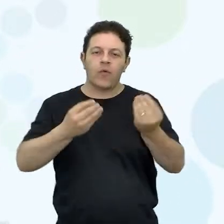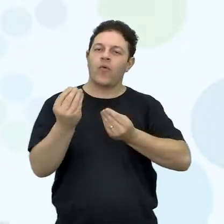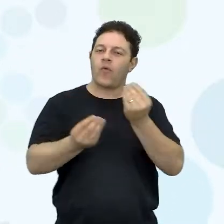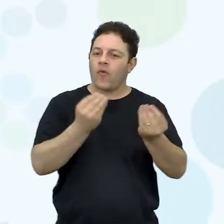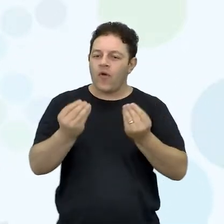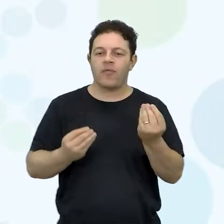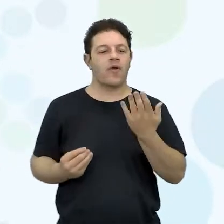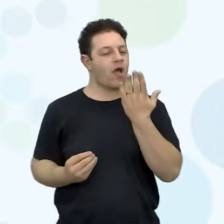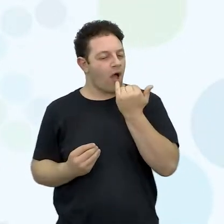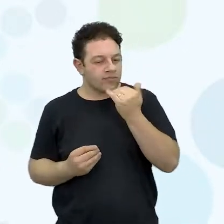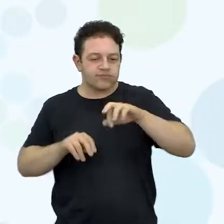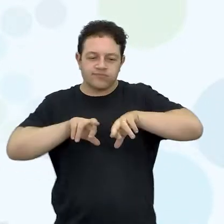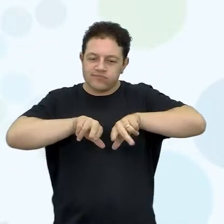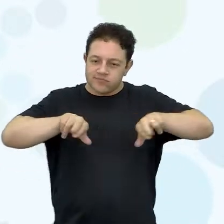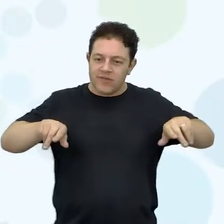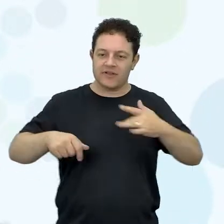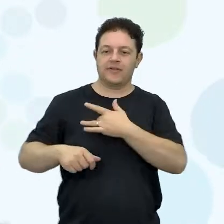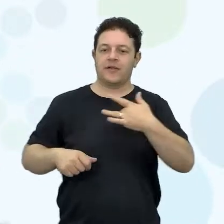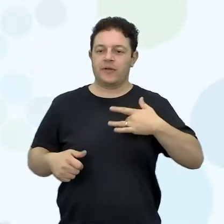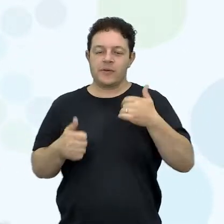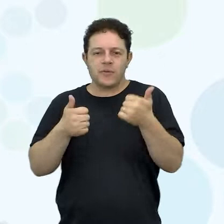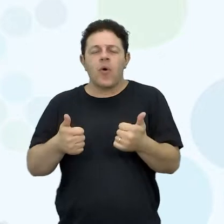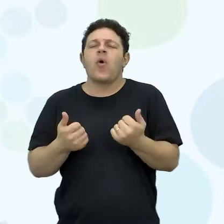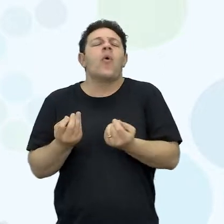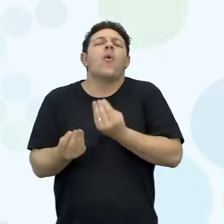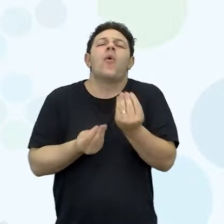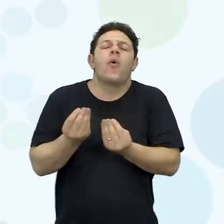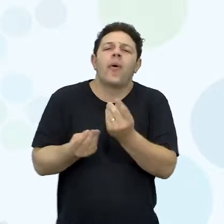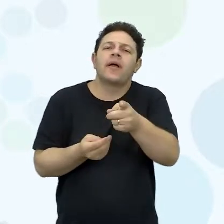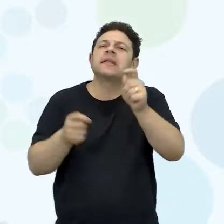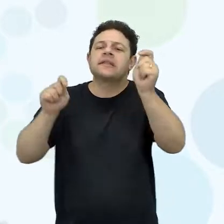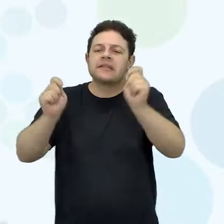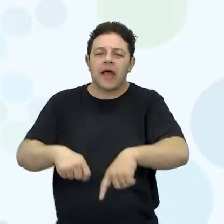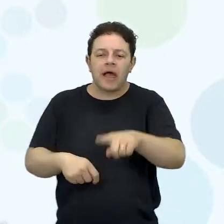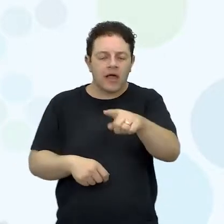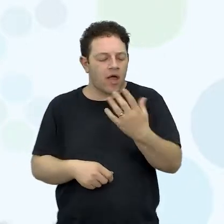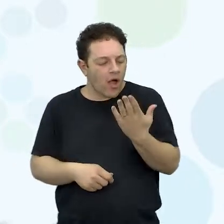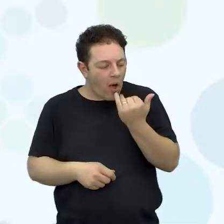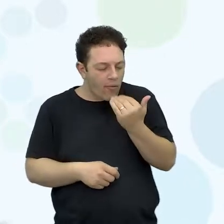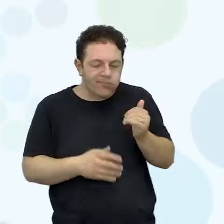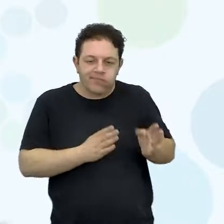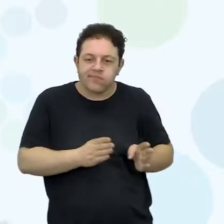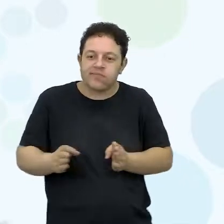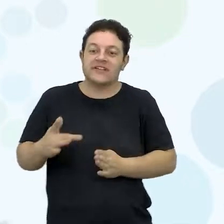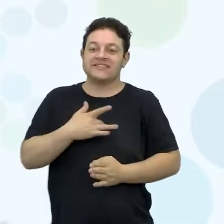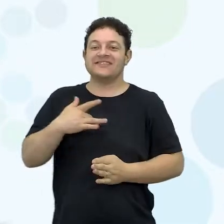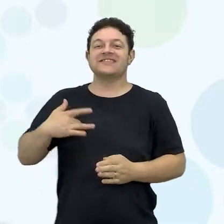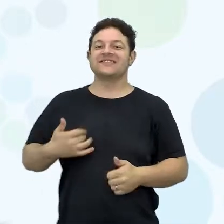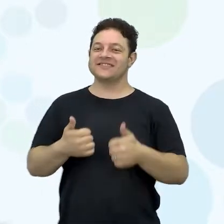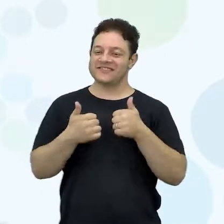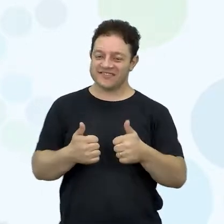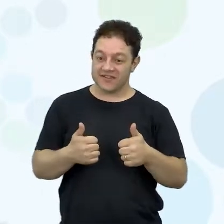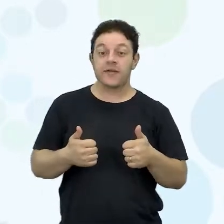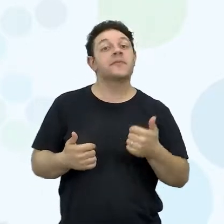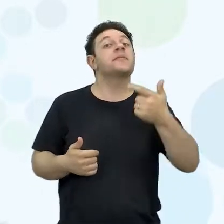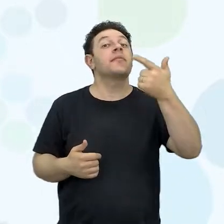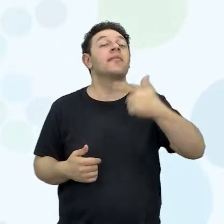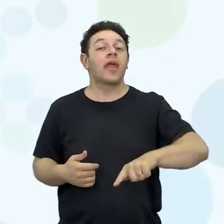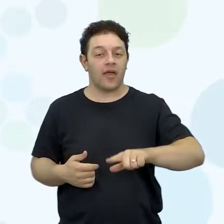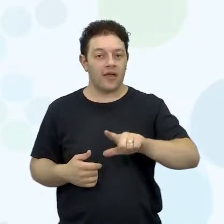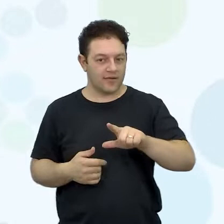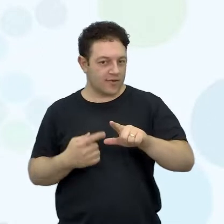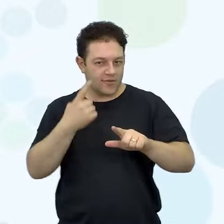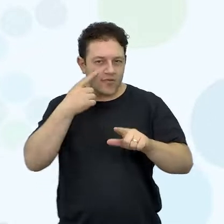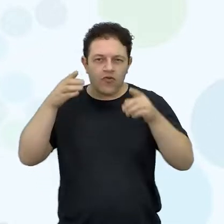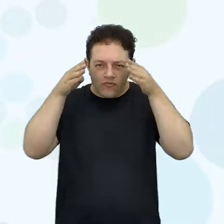nossos alimentos, né, e sobre como a gente pode ter uma alimentação saudável. E também a gente